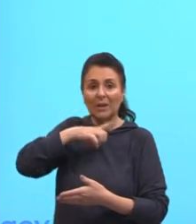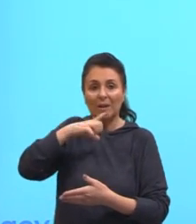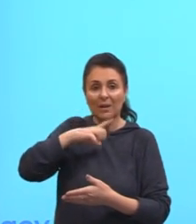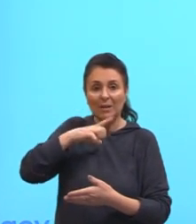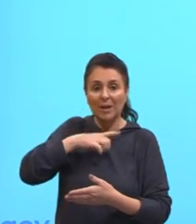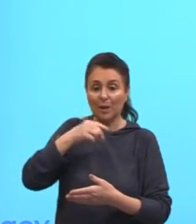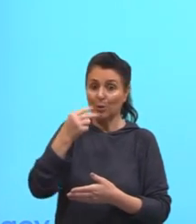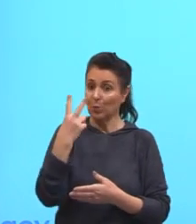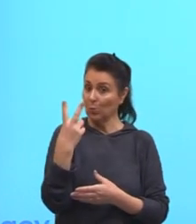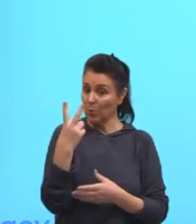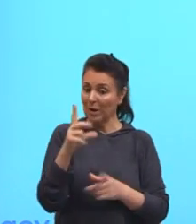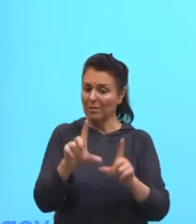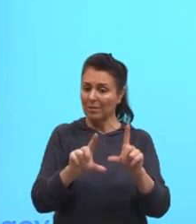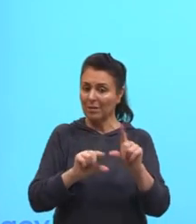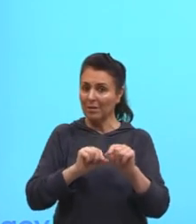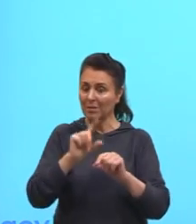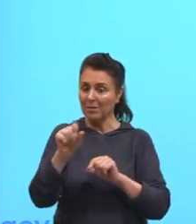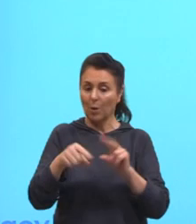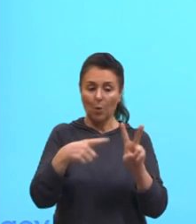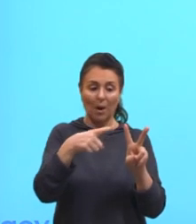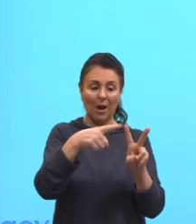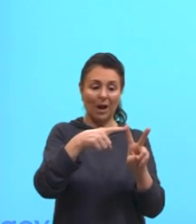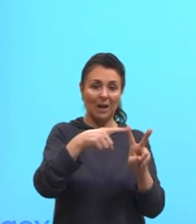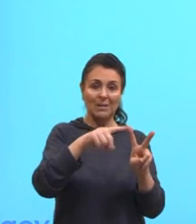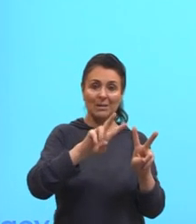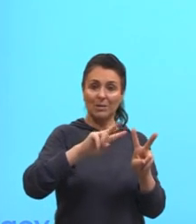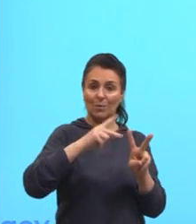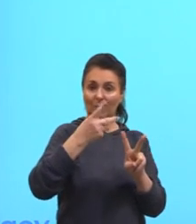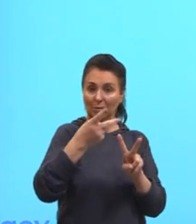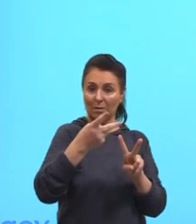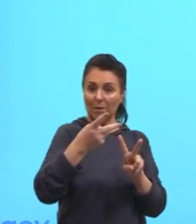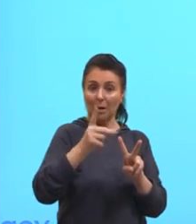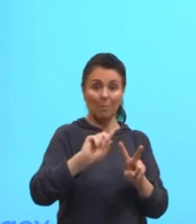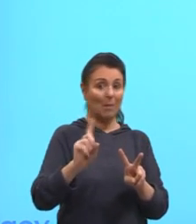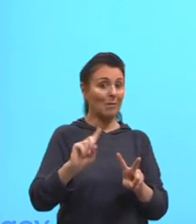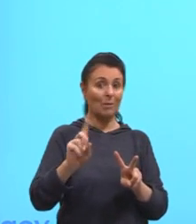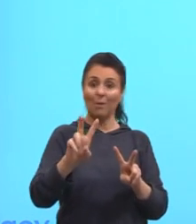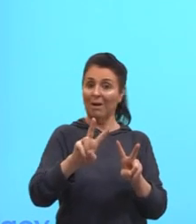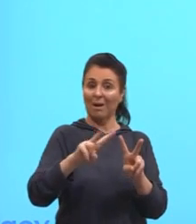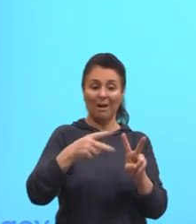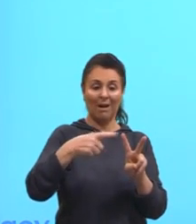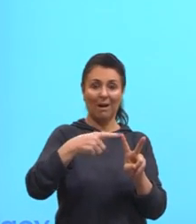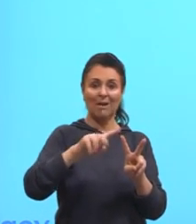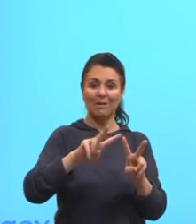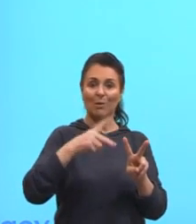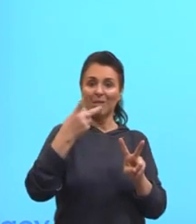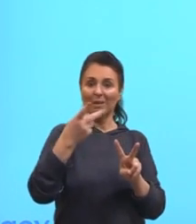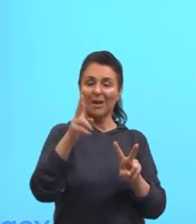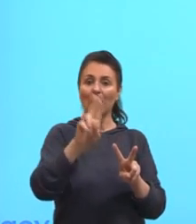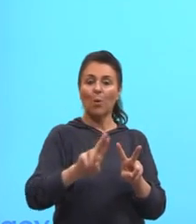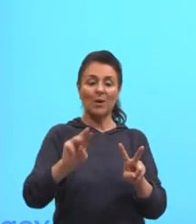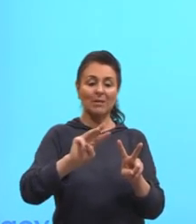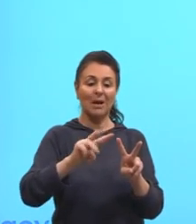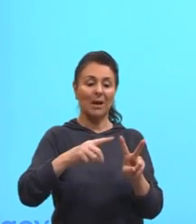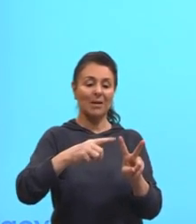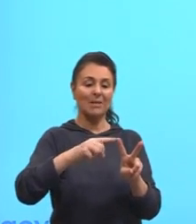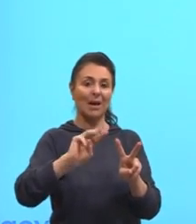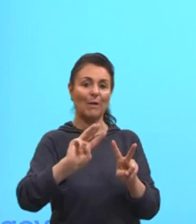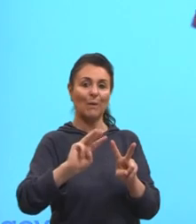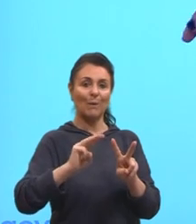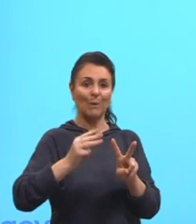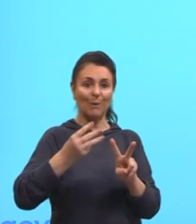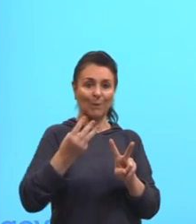tenho duas alternativas com raiz quadrada mas nós não estamos utilizando raiz quadrada nós utilizamos a raiz cúbica